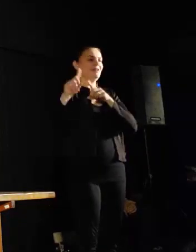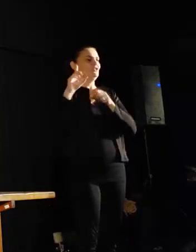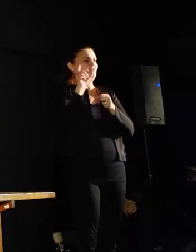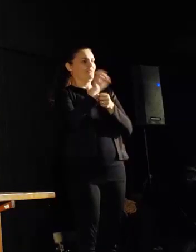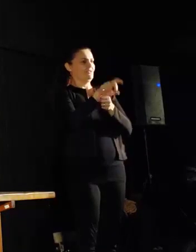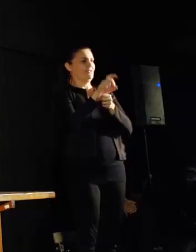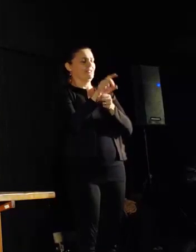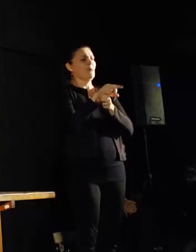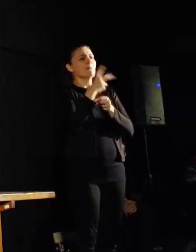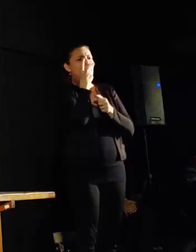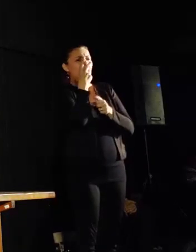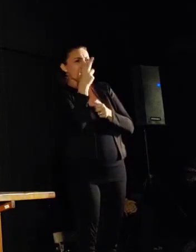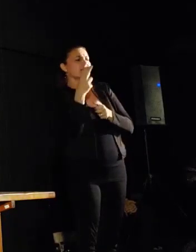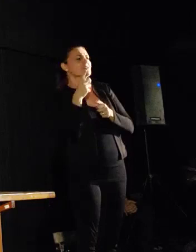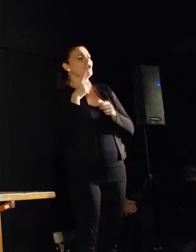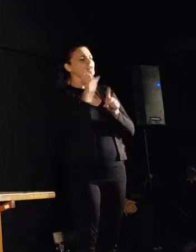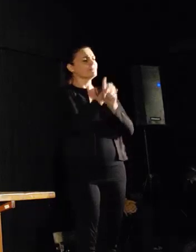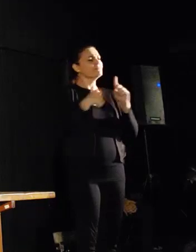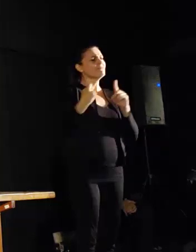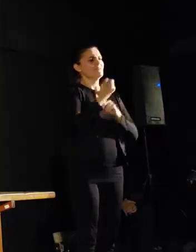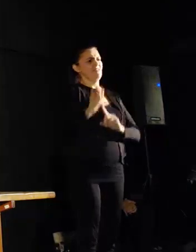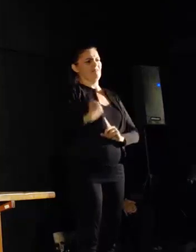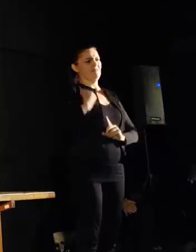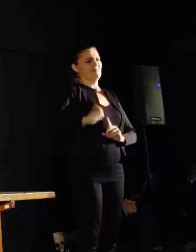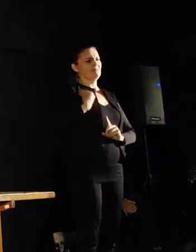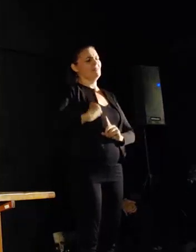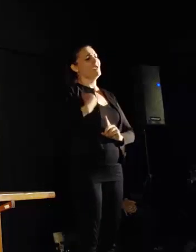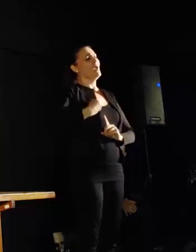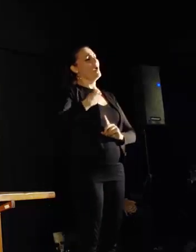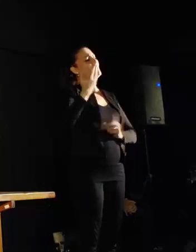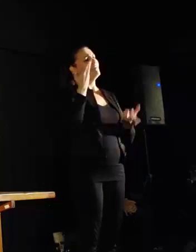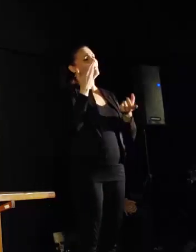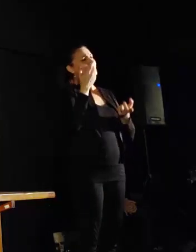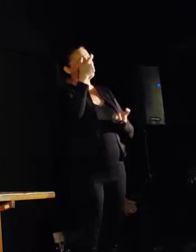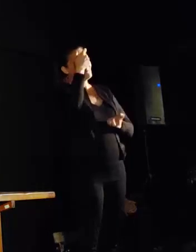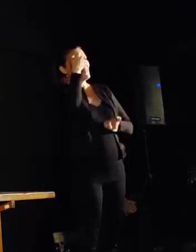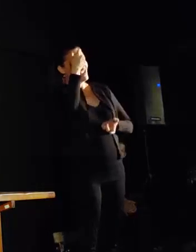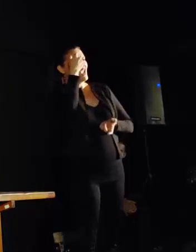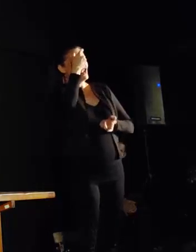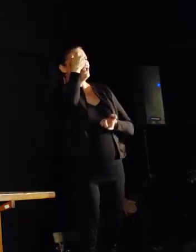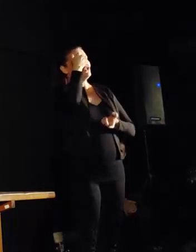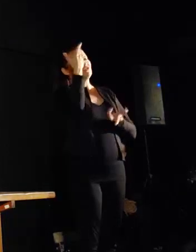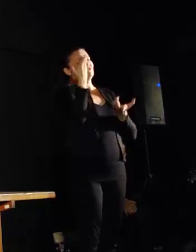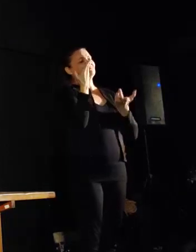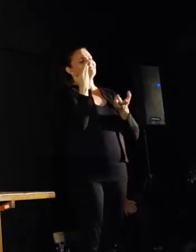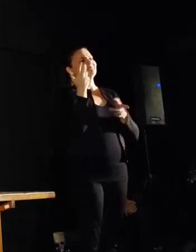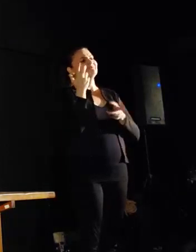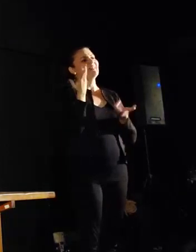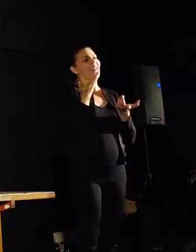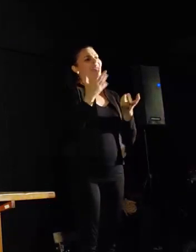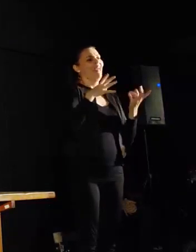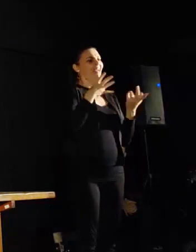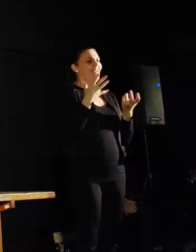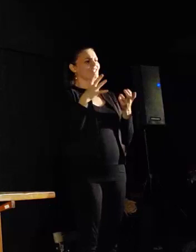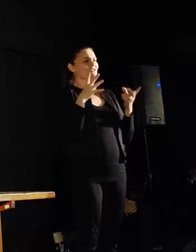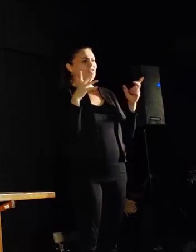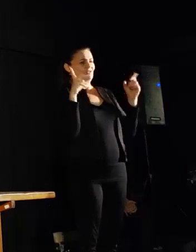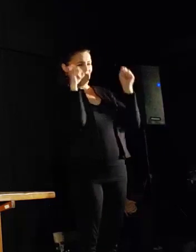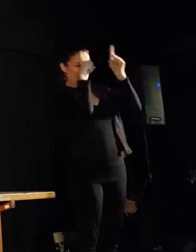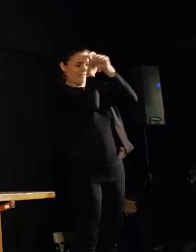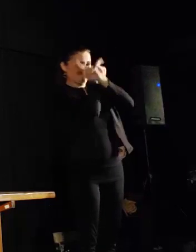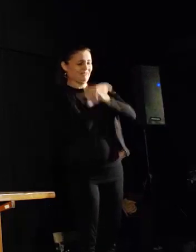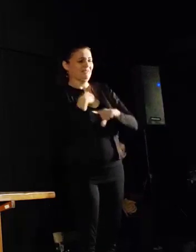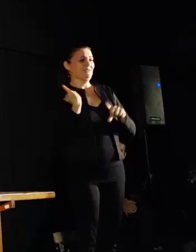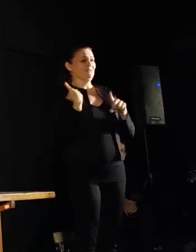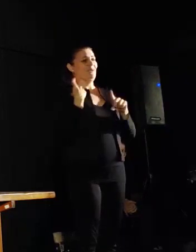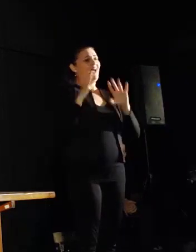uma sociedade com um modelo mental de terraplanistas, no qual qualquer racionalidade é imediatamente rechaçada